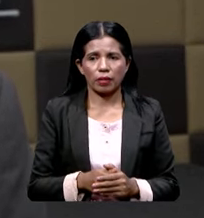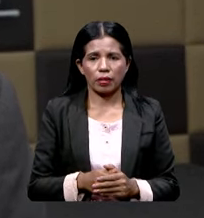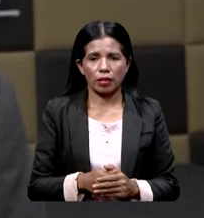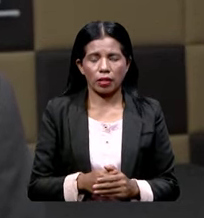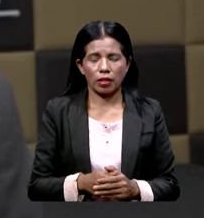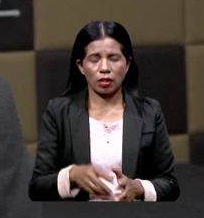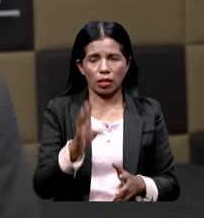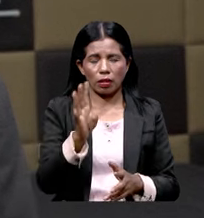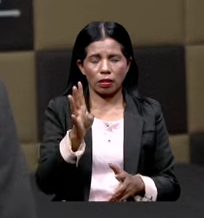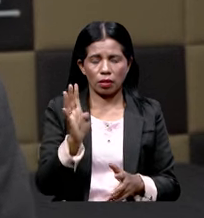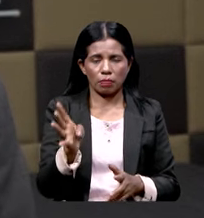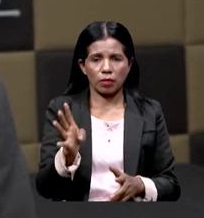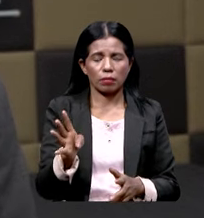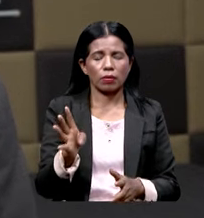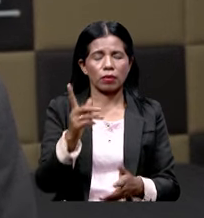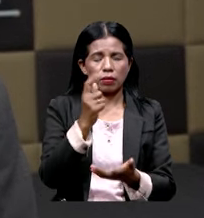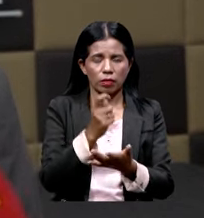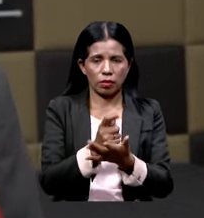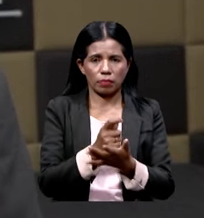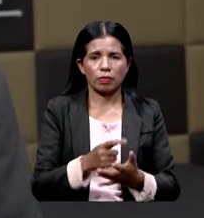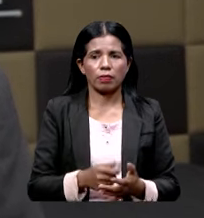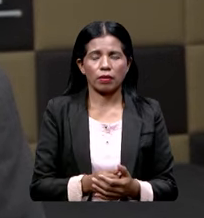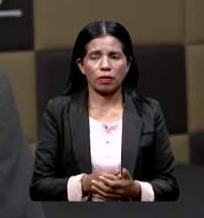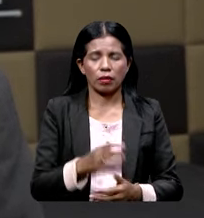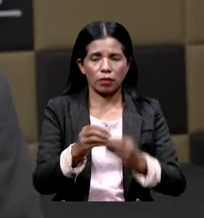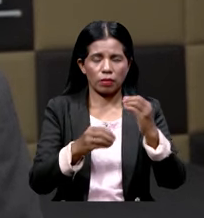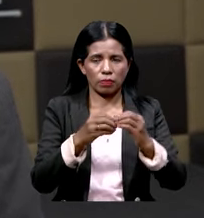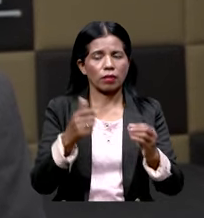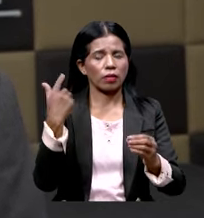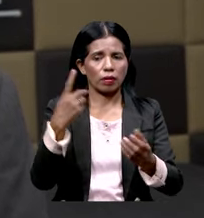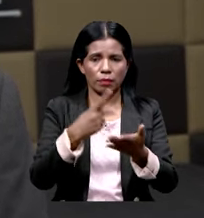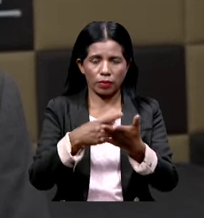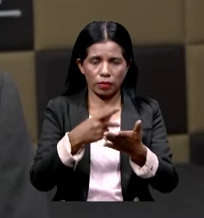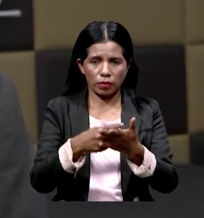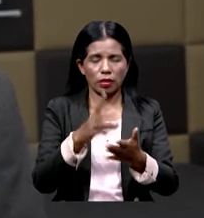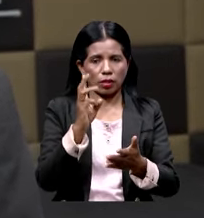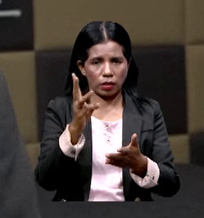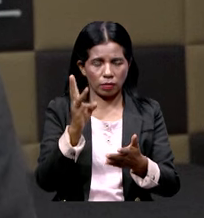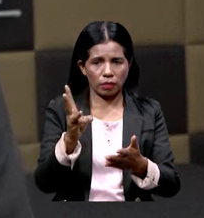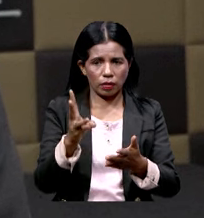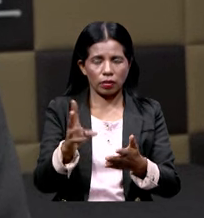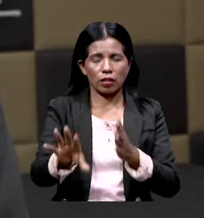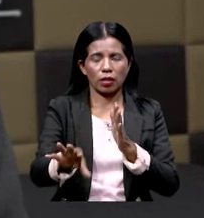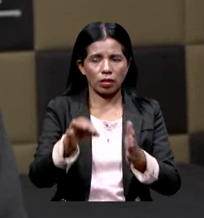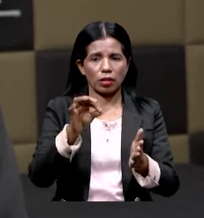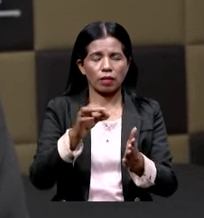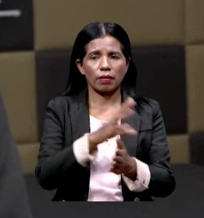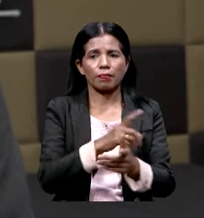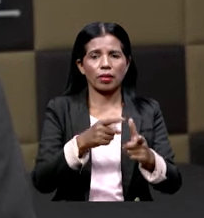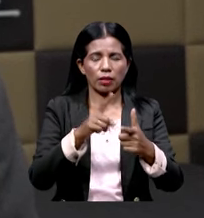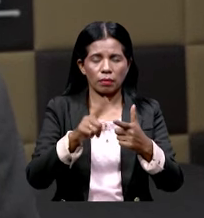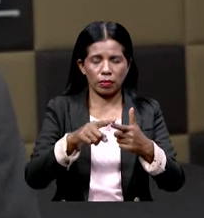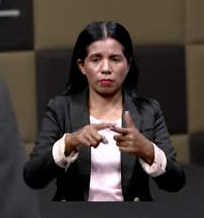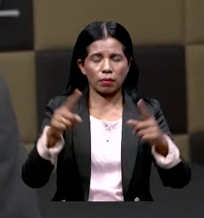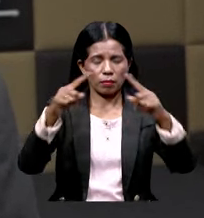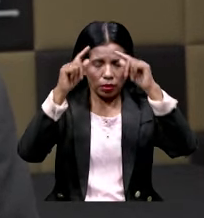40.000 dolares americano. Ida kono ba ida hine proje tu nen hulu mak se hetang selesionado ida pois ba Timor Leste